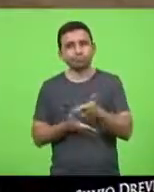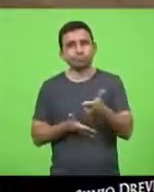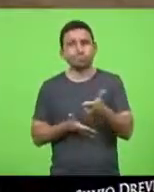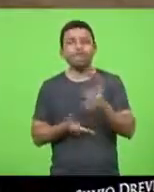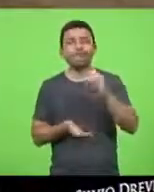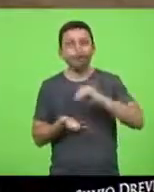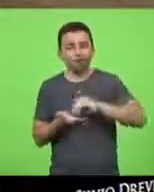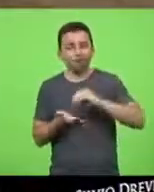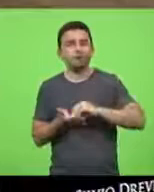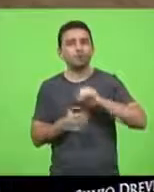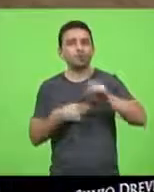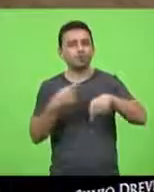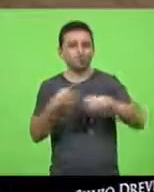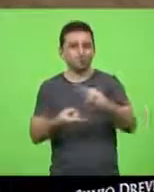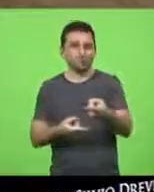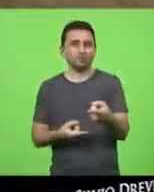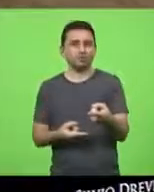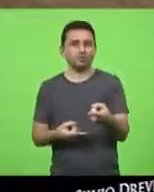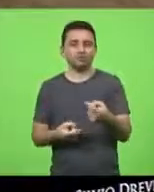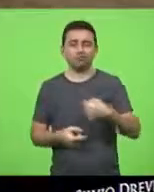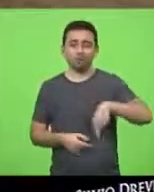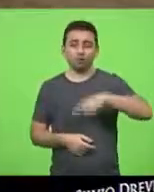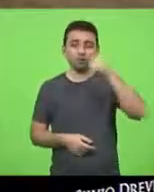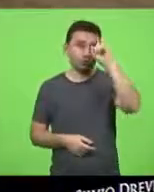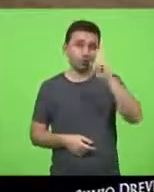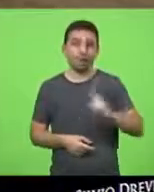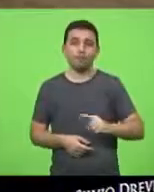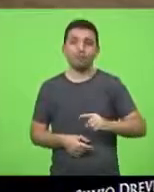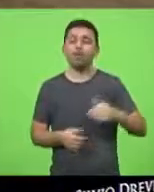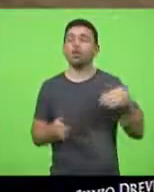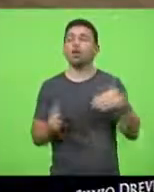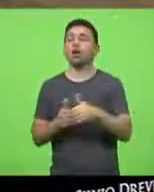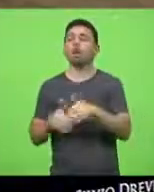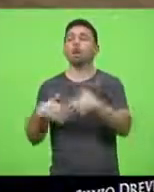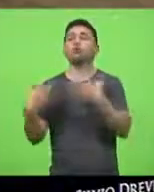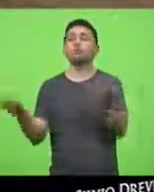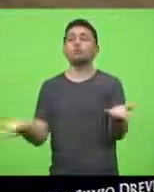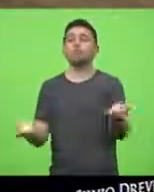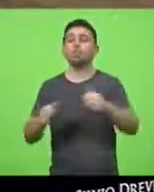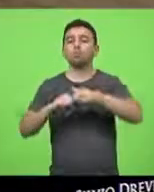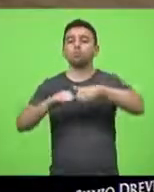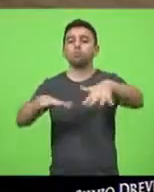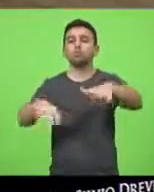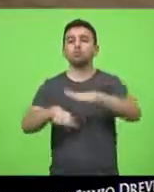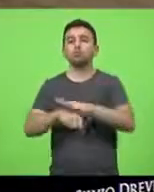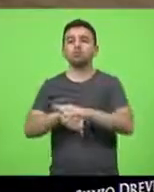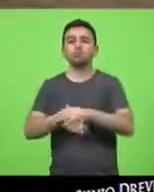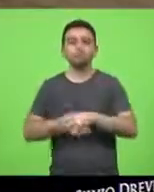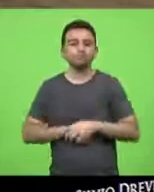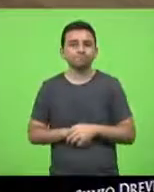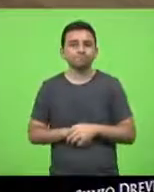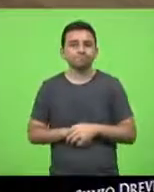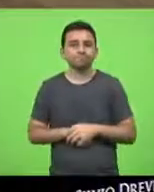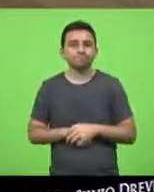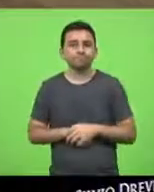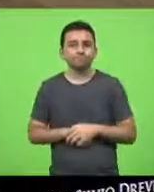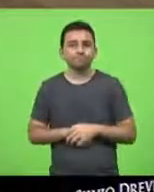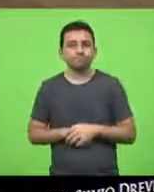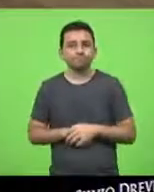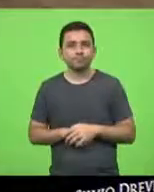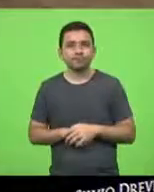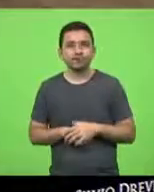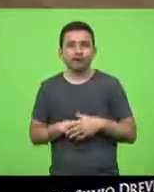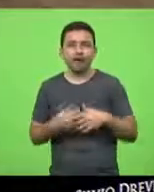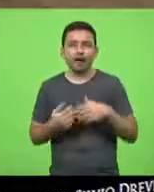falta? Nós não sabemos por quanto tempo vai a pandemia, não sabemos o quanto vai precisar. E não vai ser no dia para a